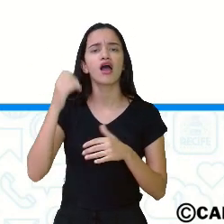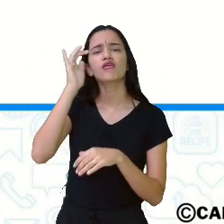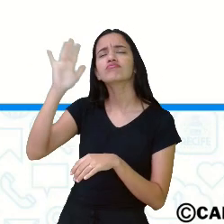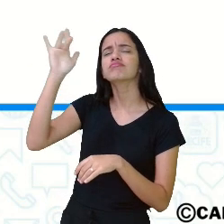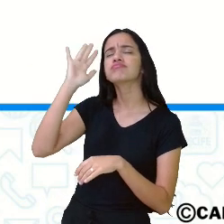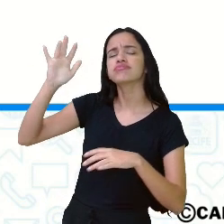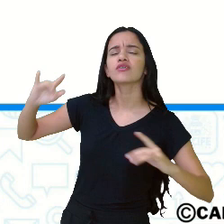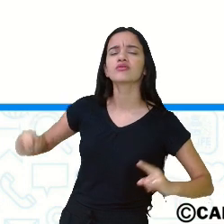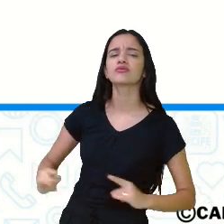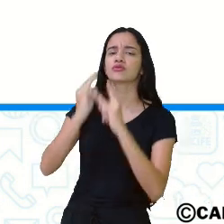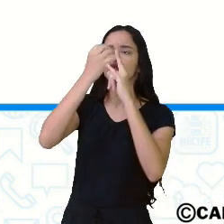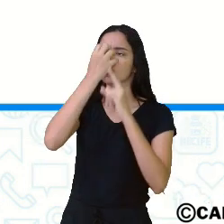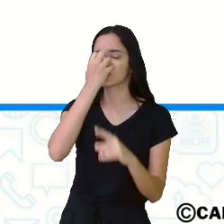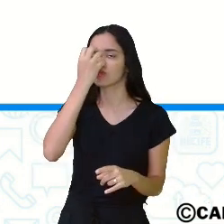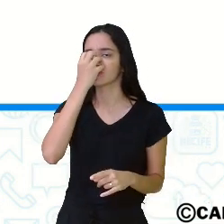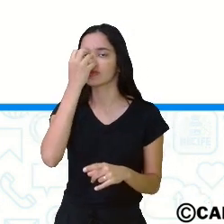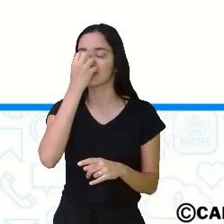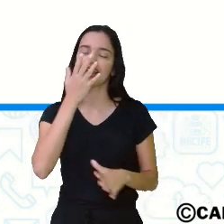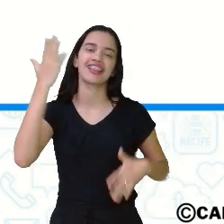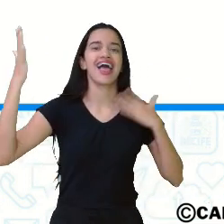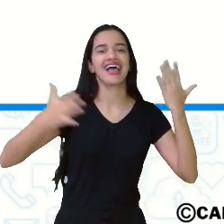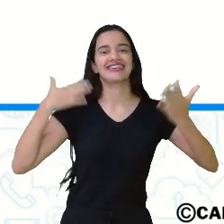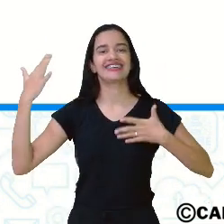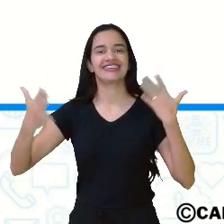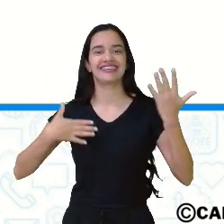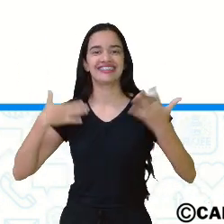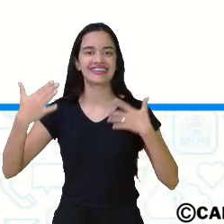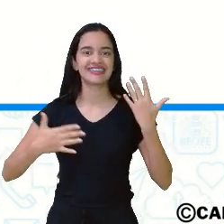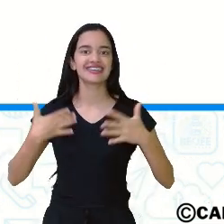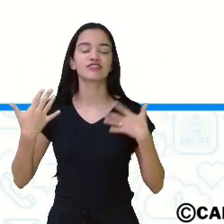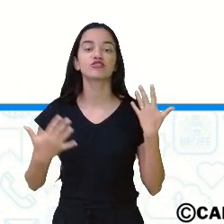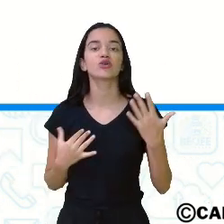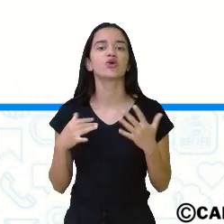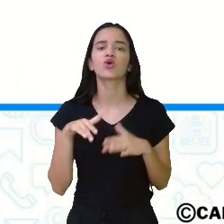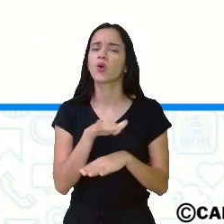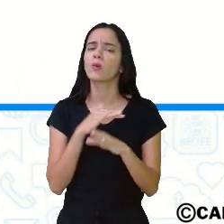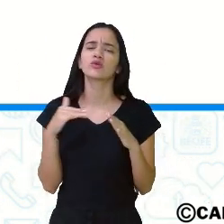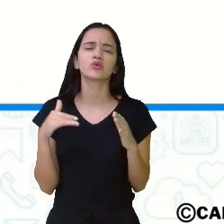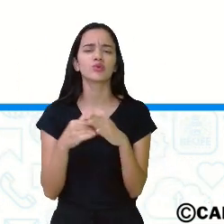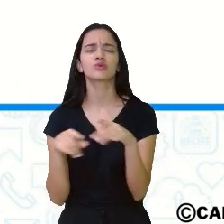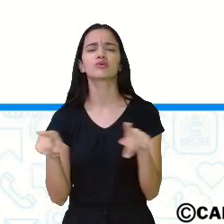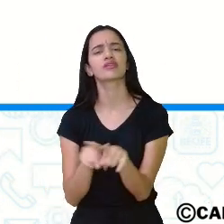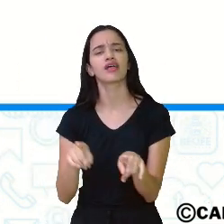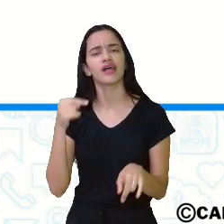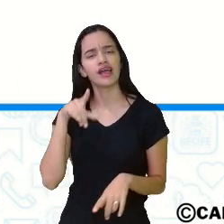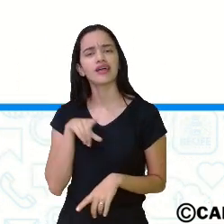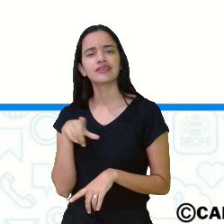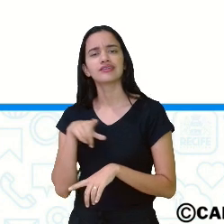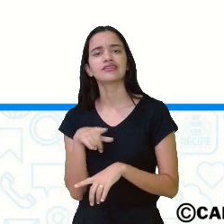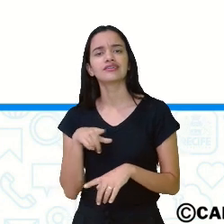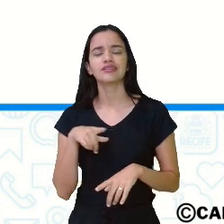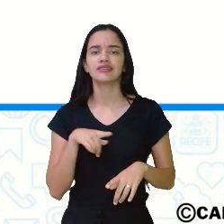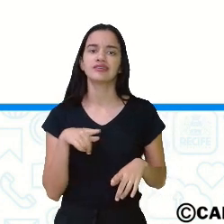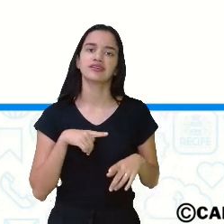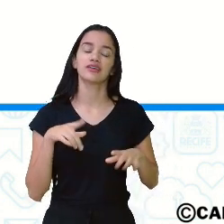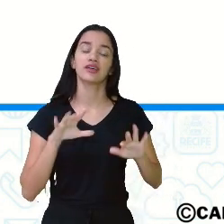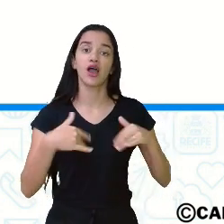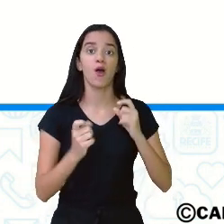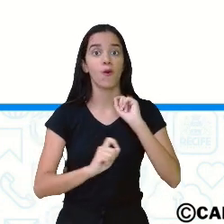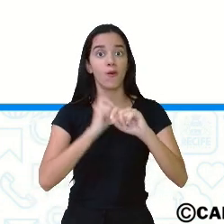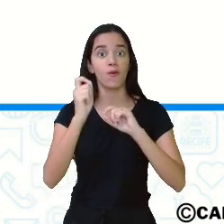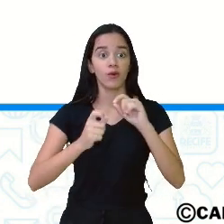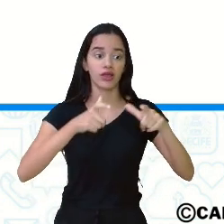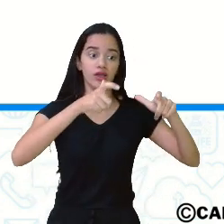um circo, o Circo da Alegria. E como todo circo, esse também tinha um carrinho de algodão doce